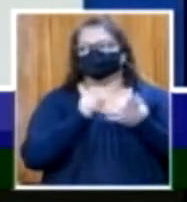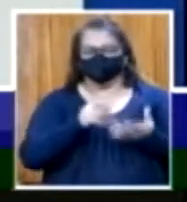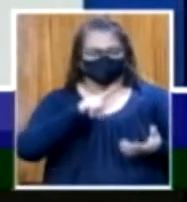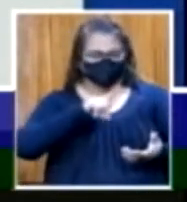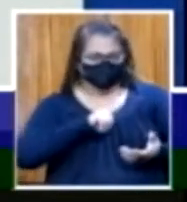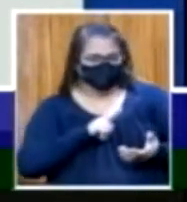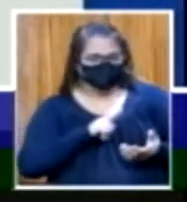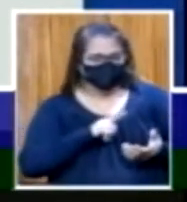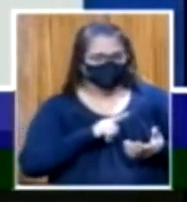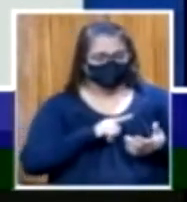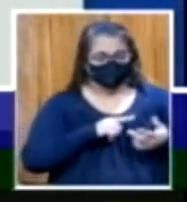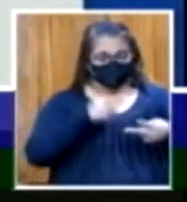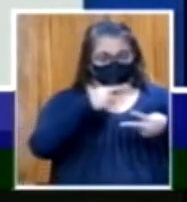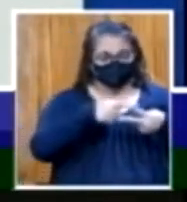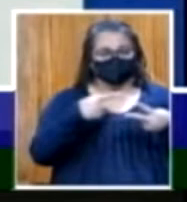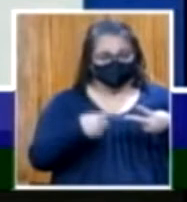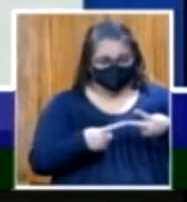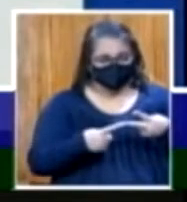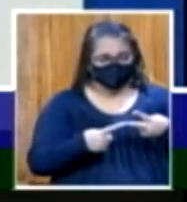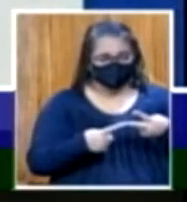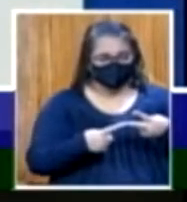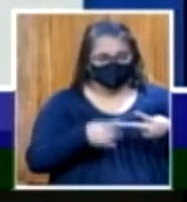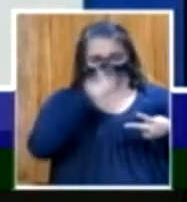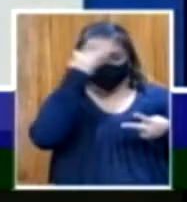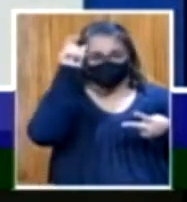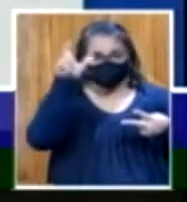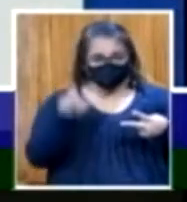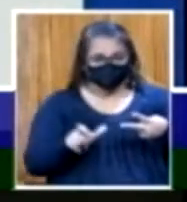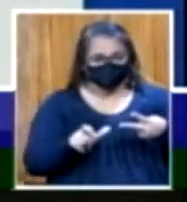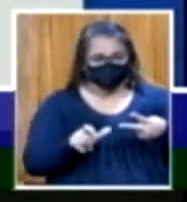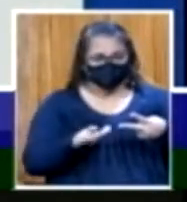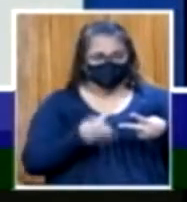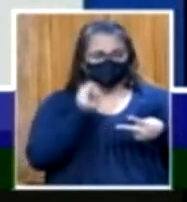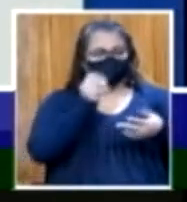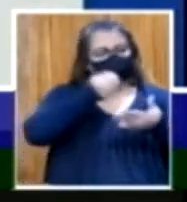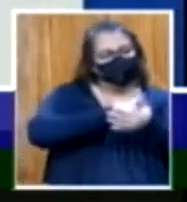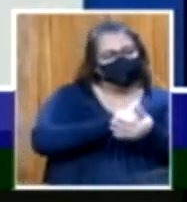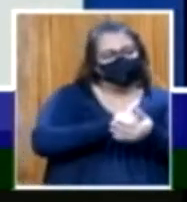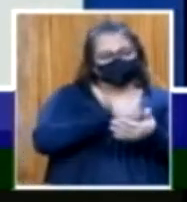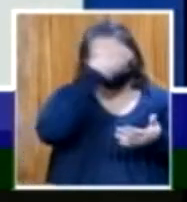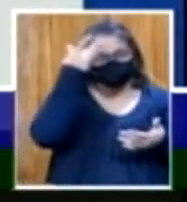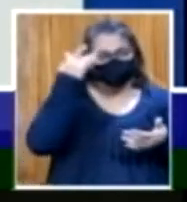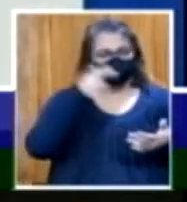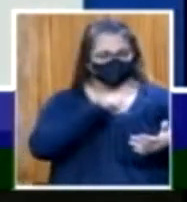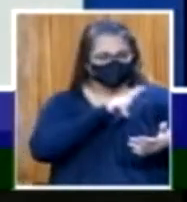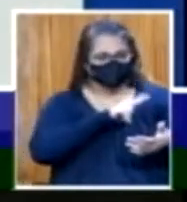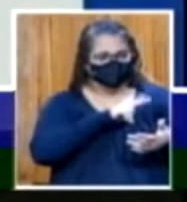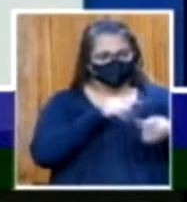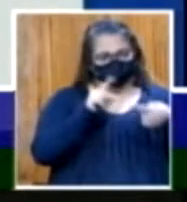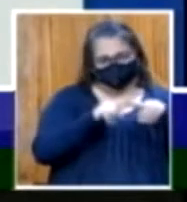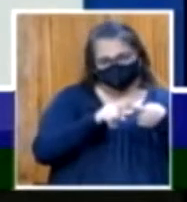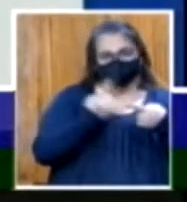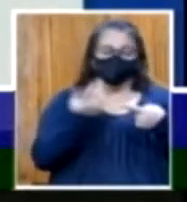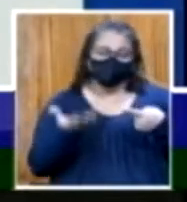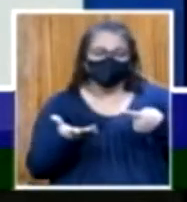Existem duas formas de se apurar um imposto de renda pessoa, de se declarar, melhor dizendo, o imposto de renda pessoa física. Uma delas